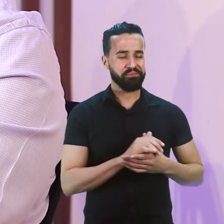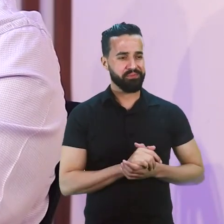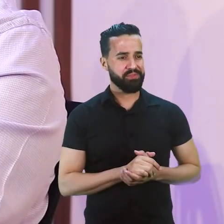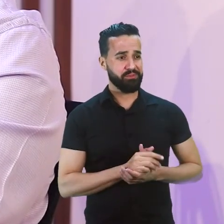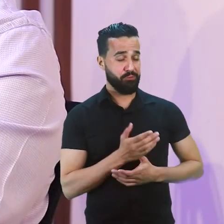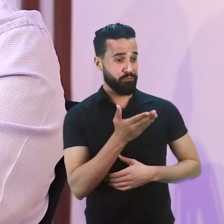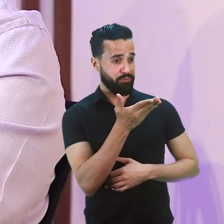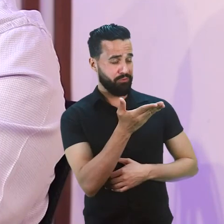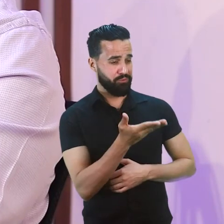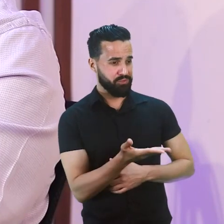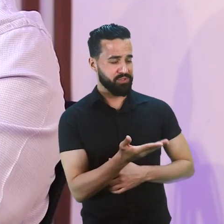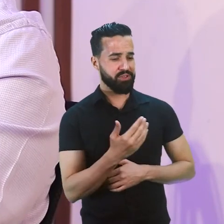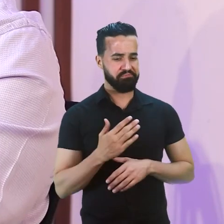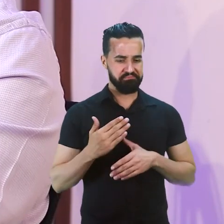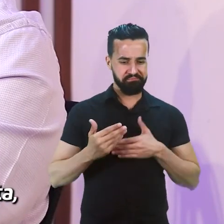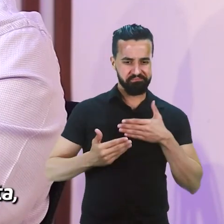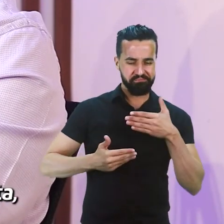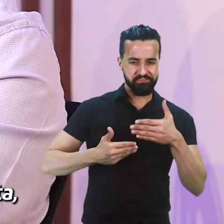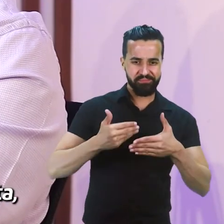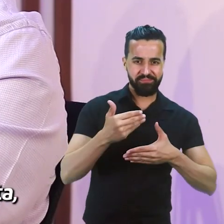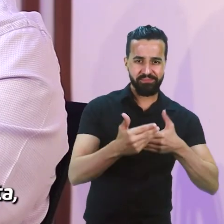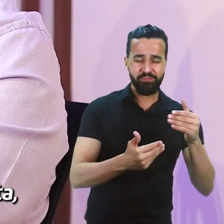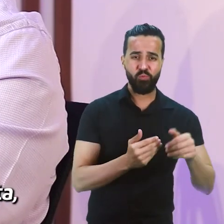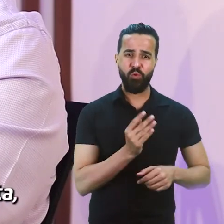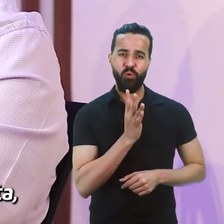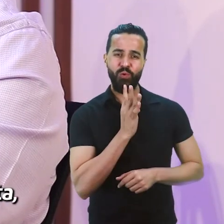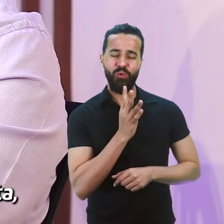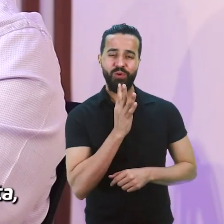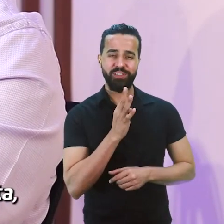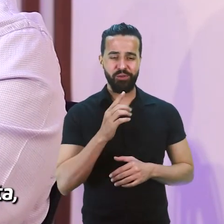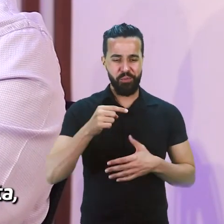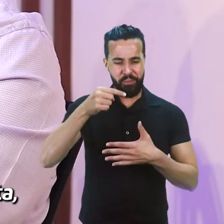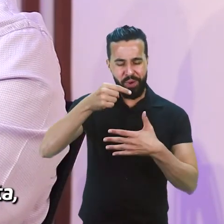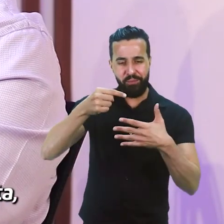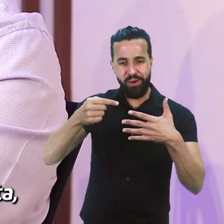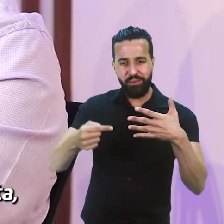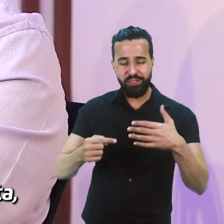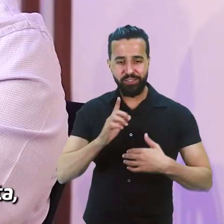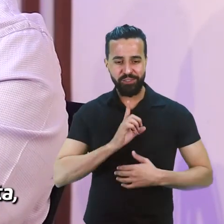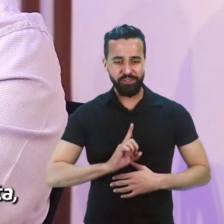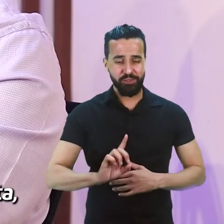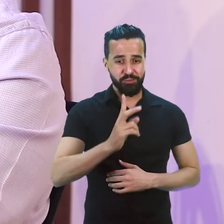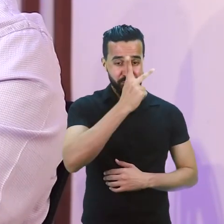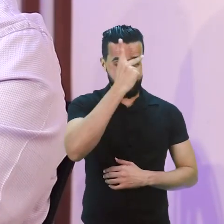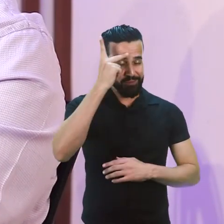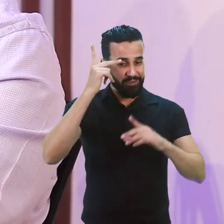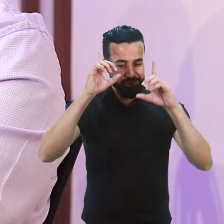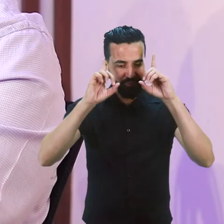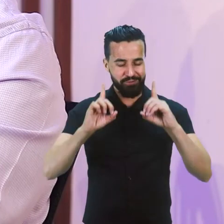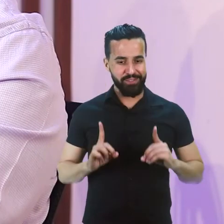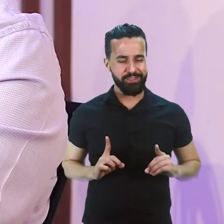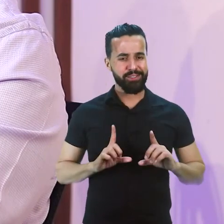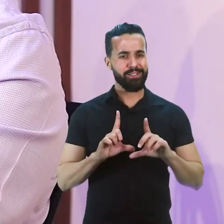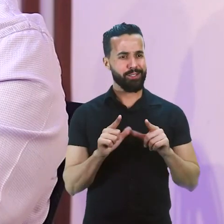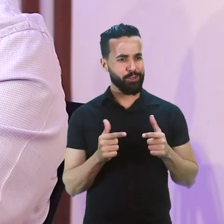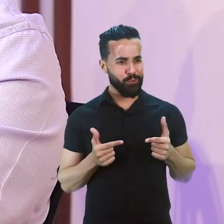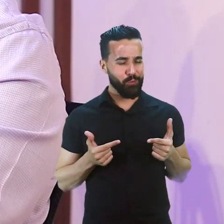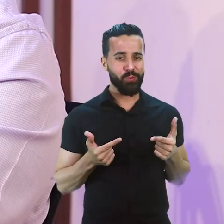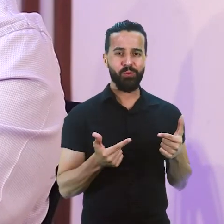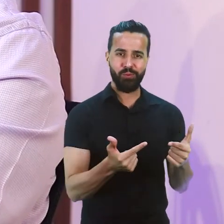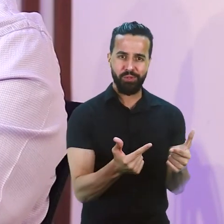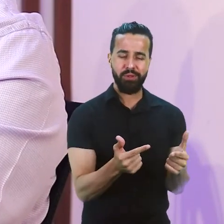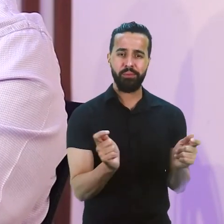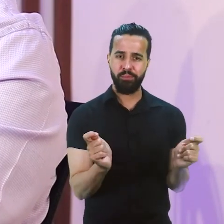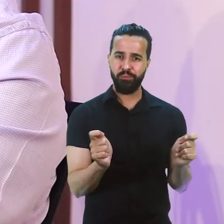você conheceu sobre os direitos das pessoas com deficiência, que encampou essa luta também foi